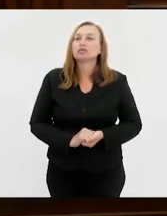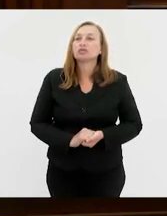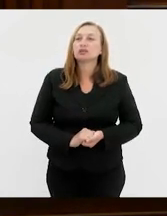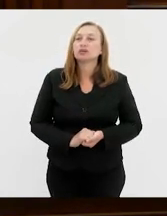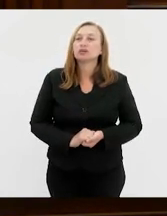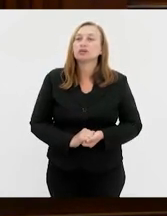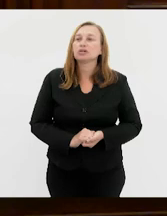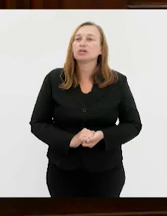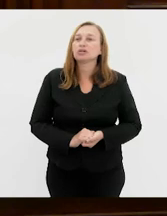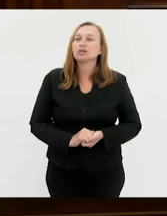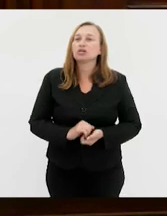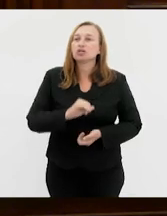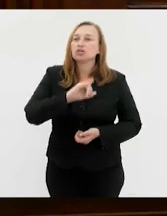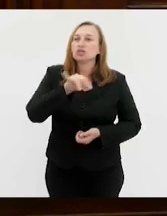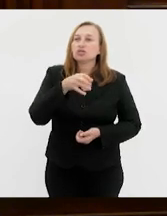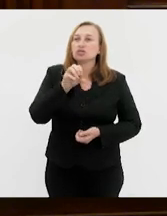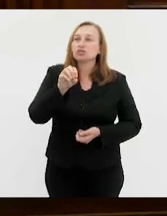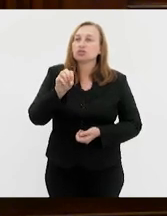O Juarez,